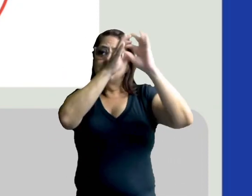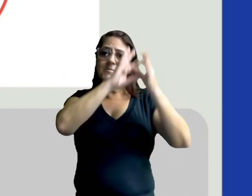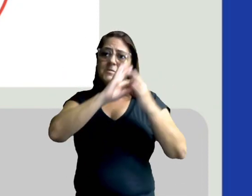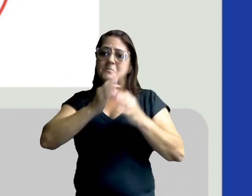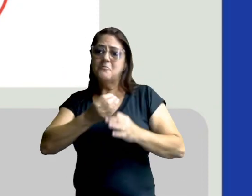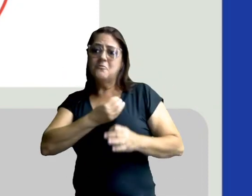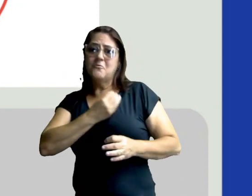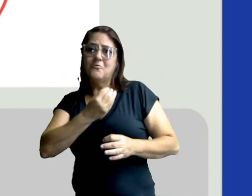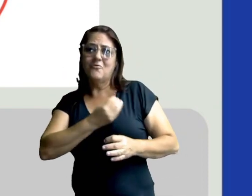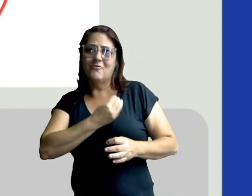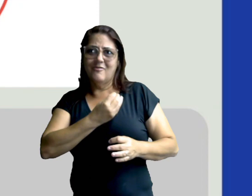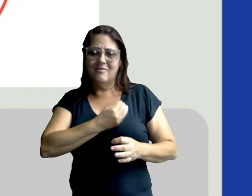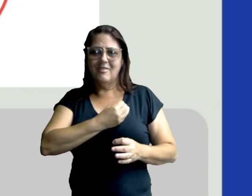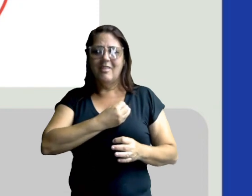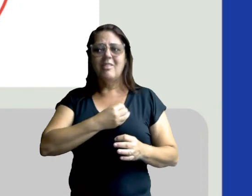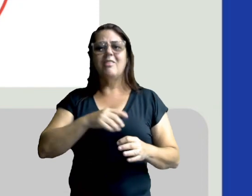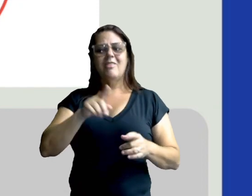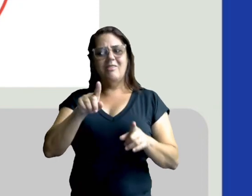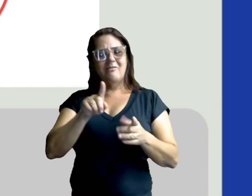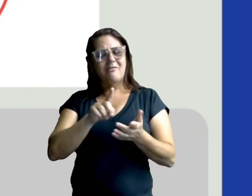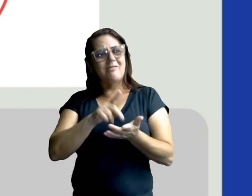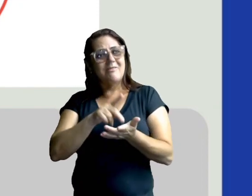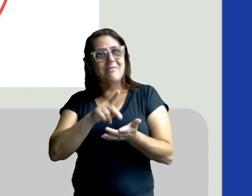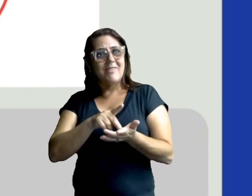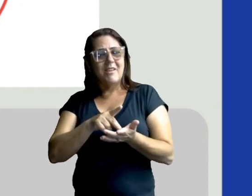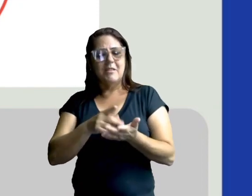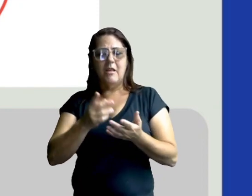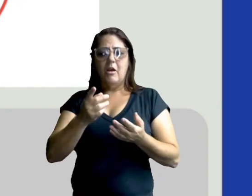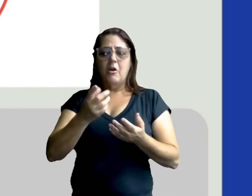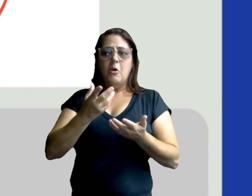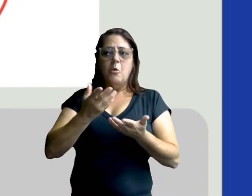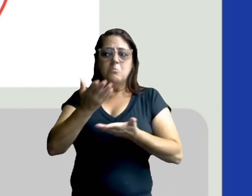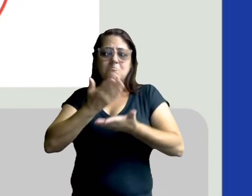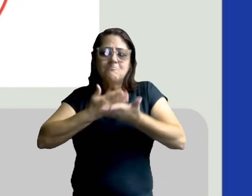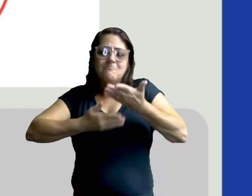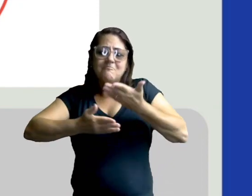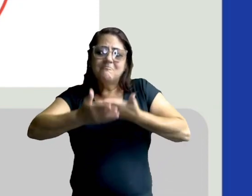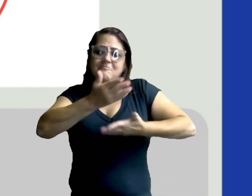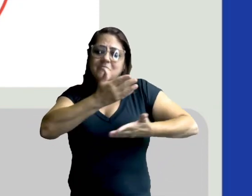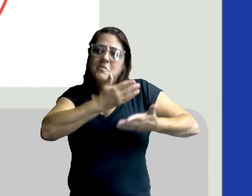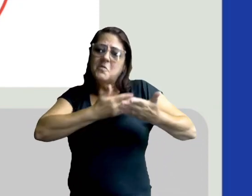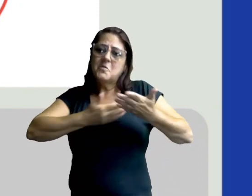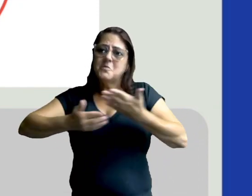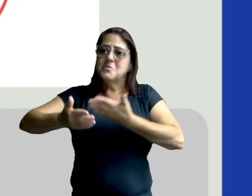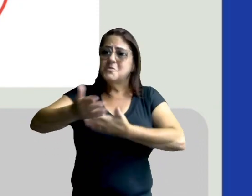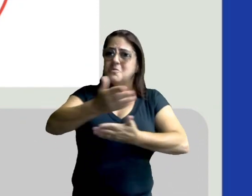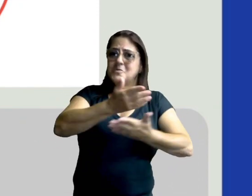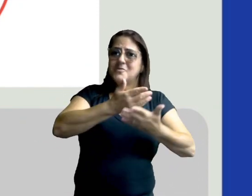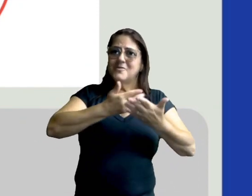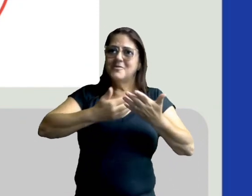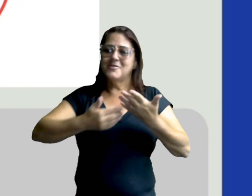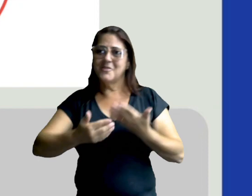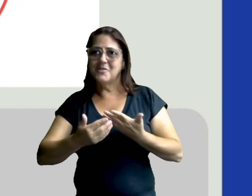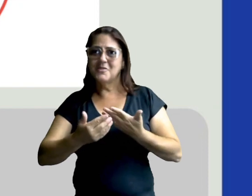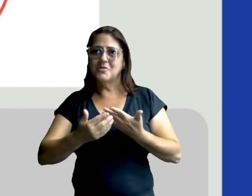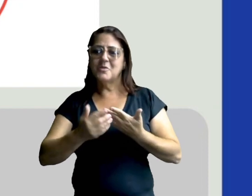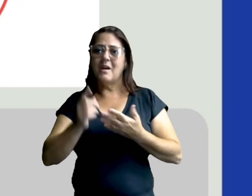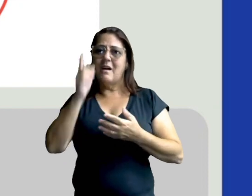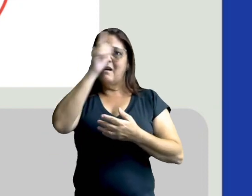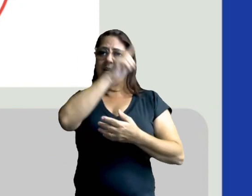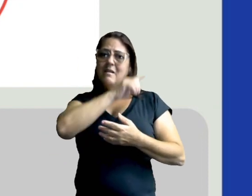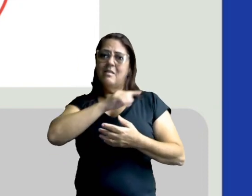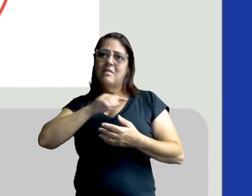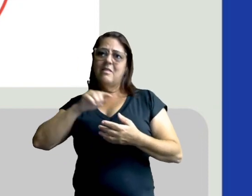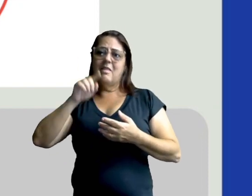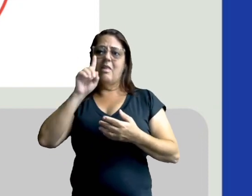seres vivos. Isso mesmo, os seres vivos, eles se relacionam uns com os outros, tá? E aí a cadeia alimentar